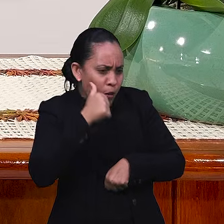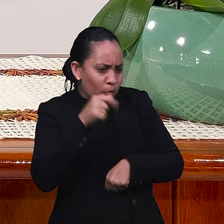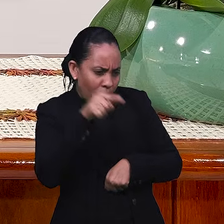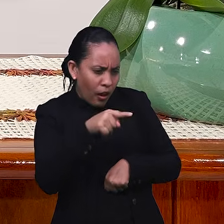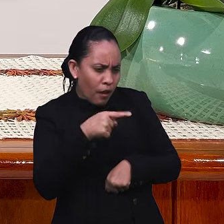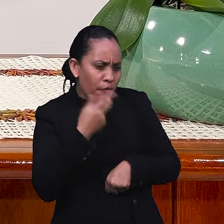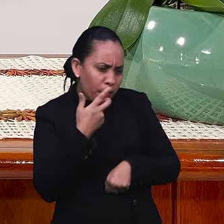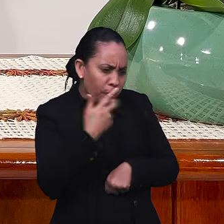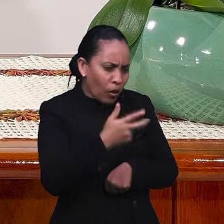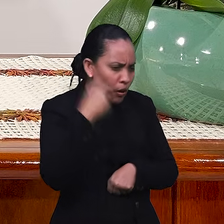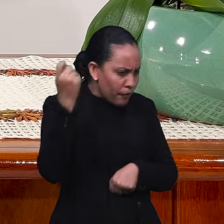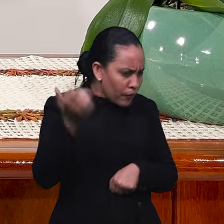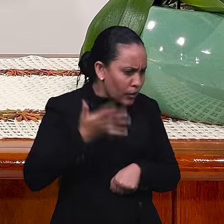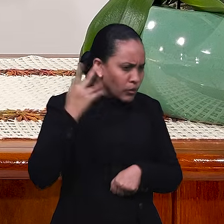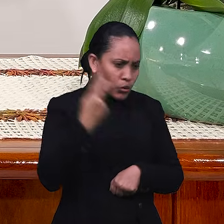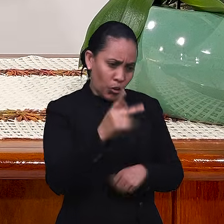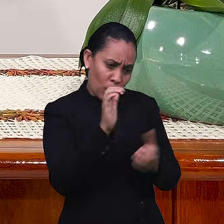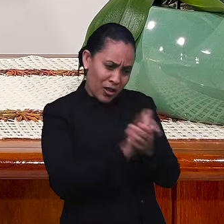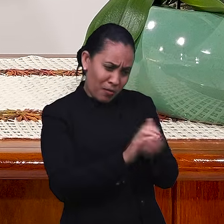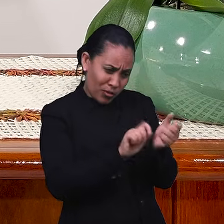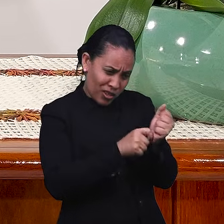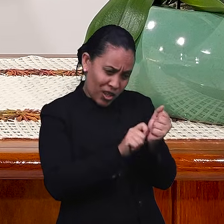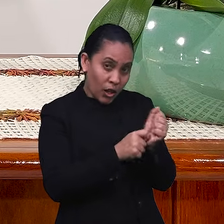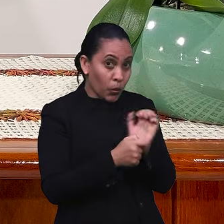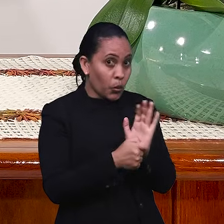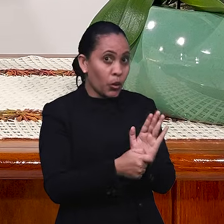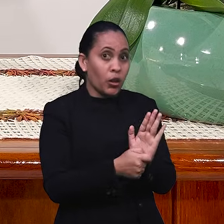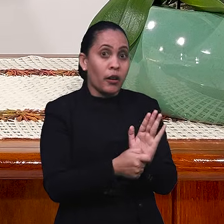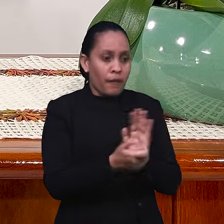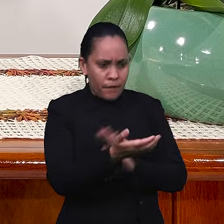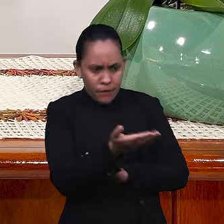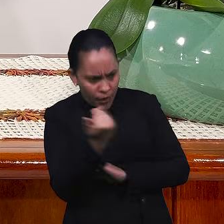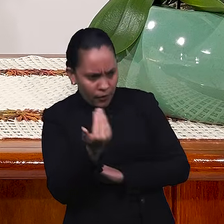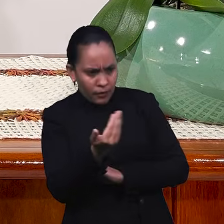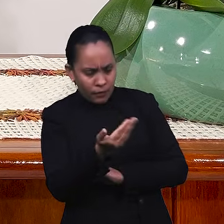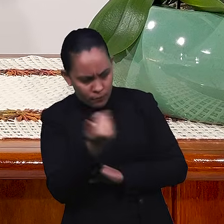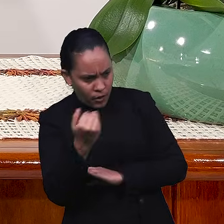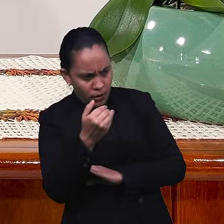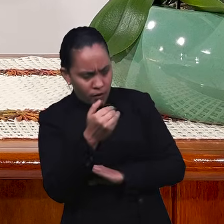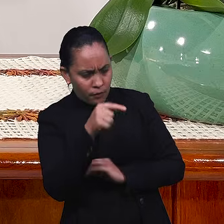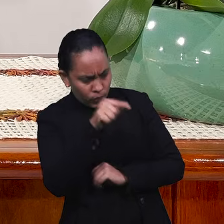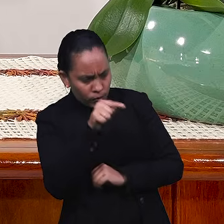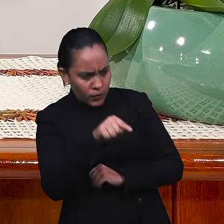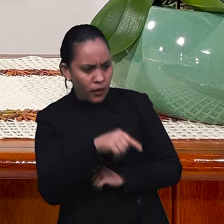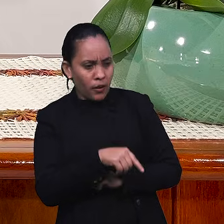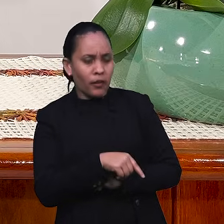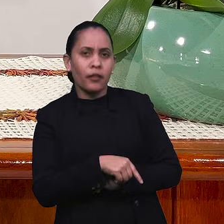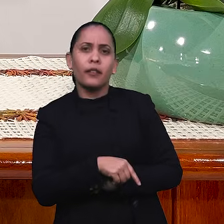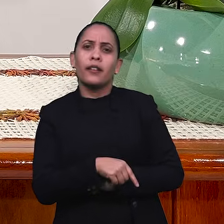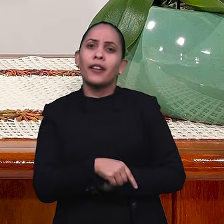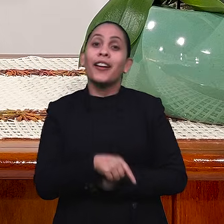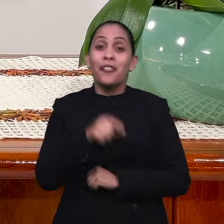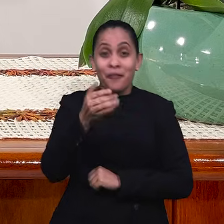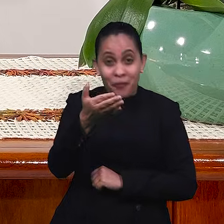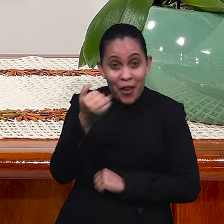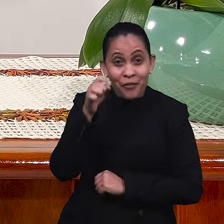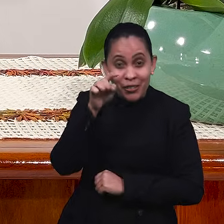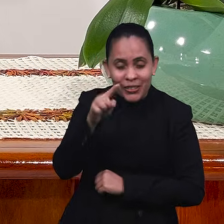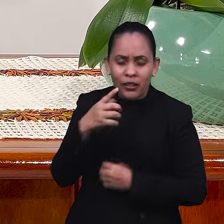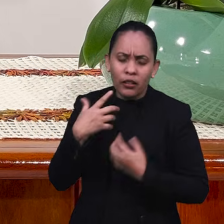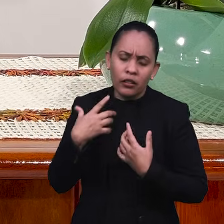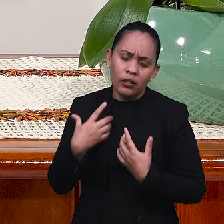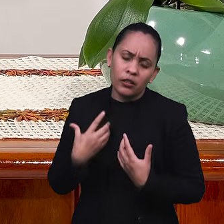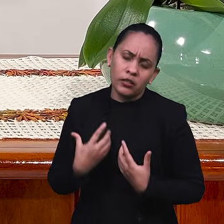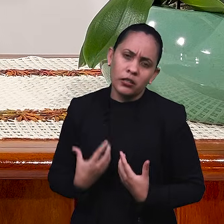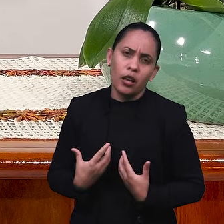a respeito do seu casamento, foi o vinde. Vinde a mim, vós que estáis cansados,